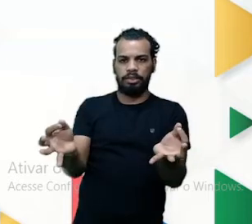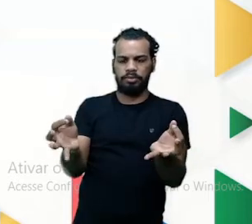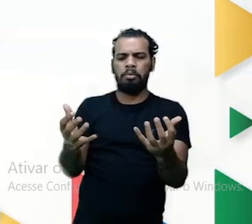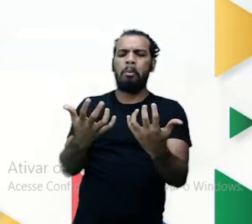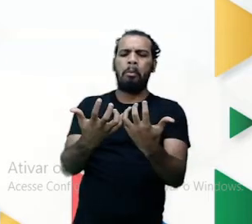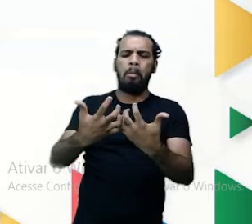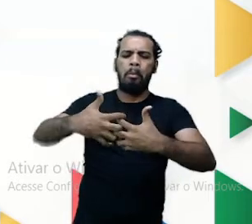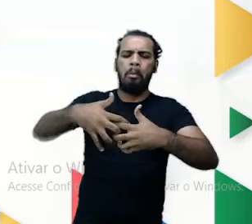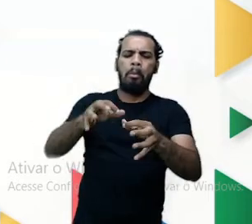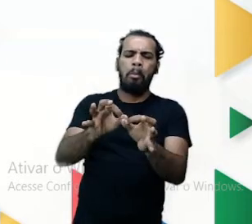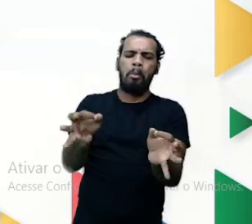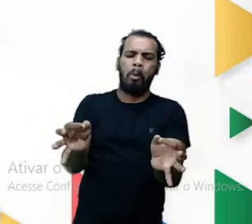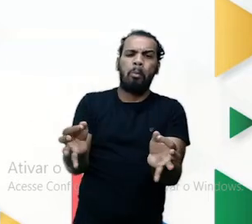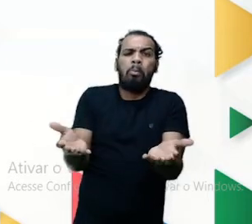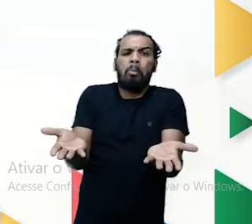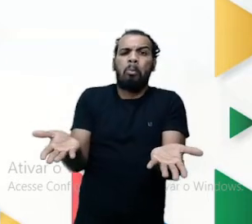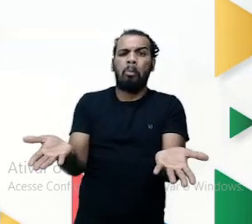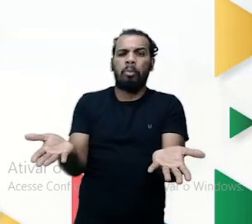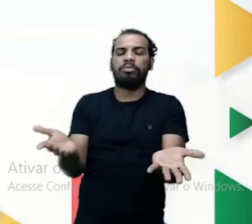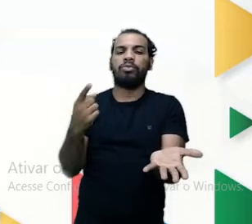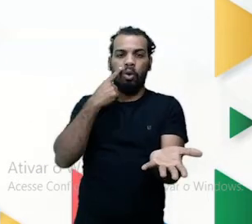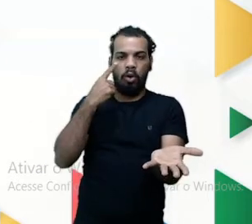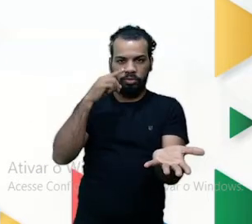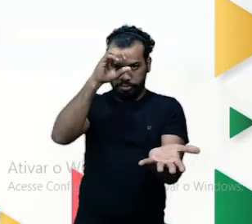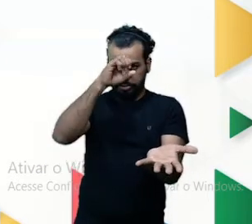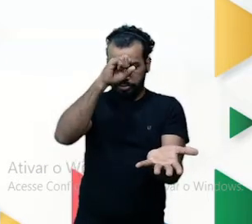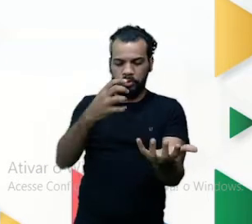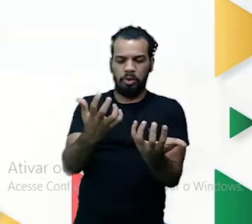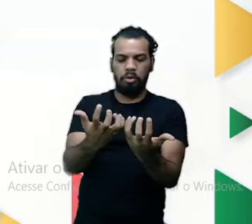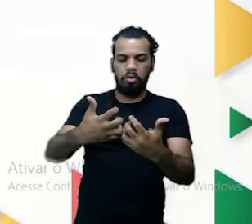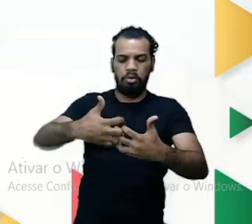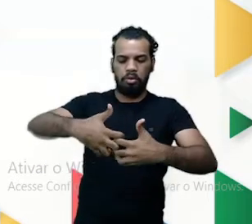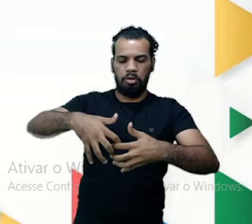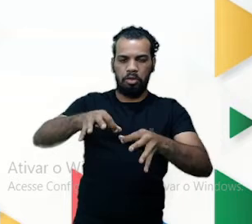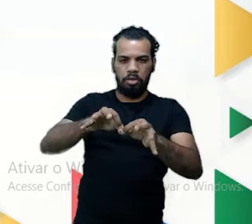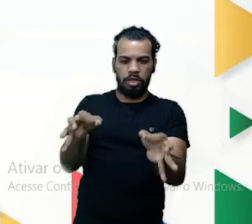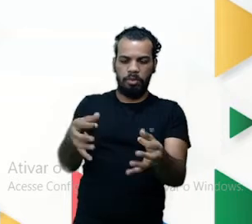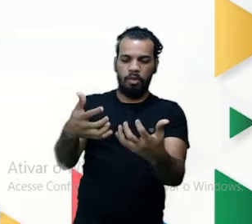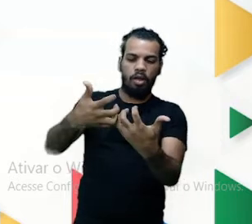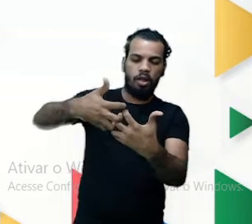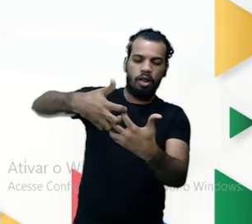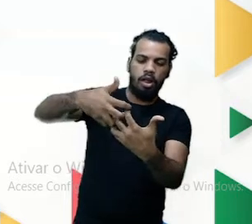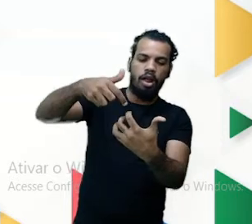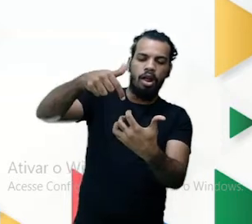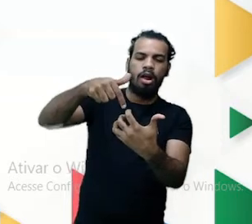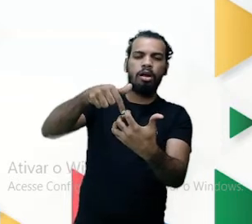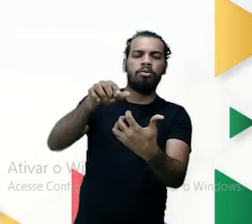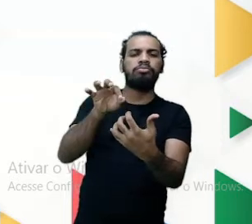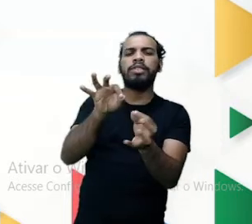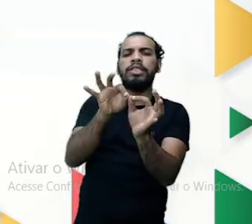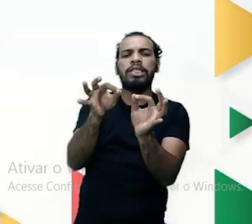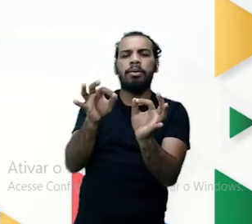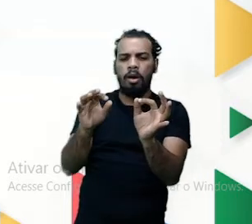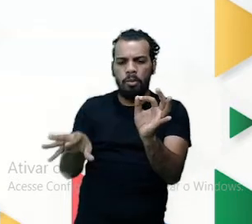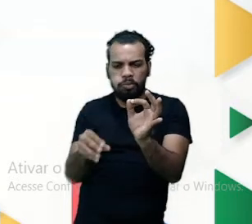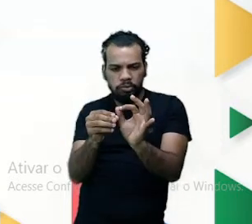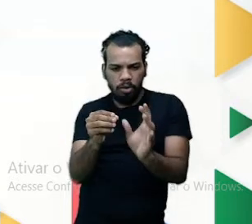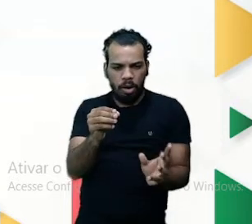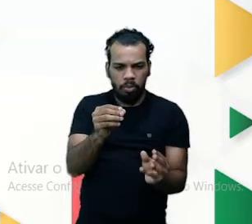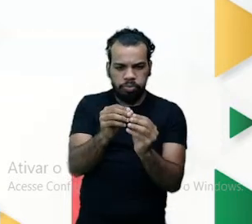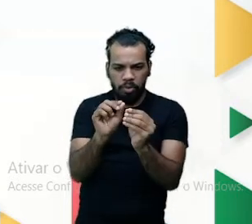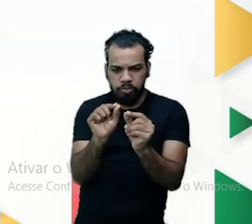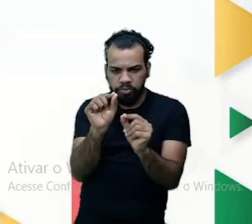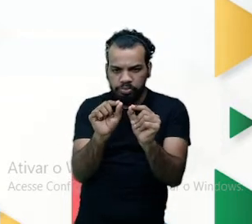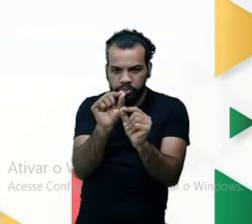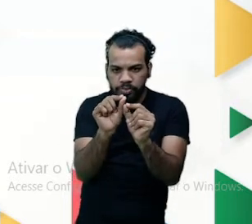Máquinas simples, elas são dispositivos que são compostos por poucos elementos. Isso mesmo. Além disso,